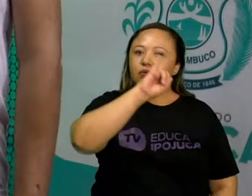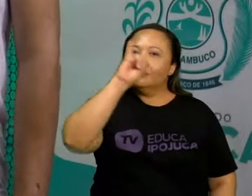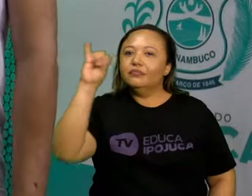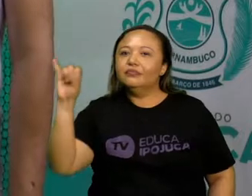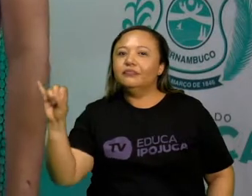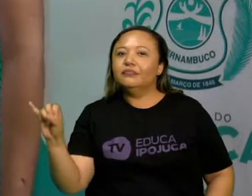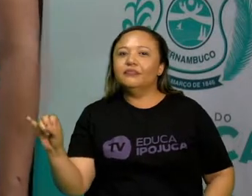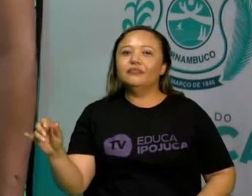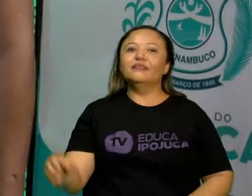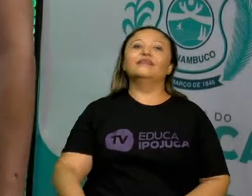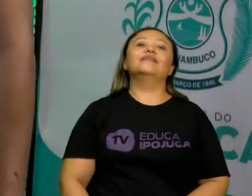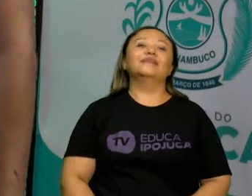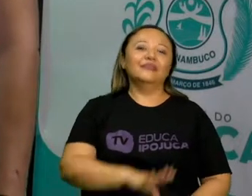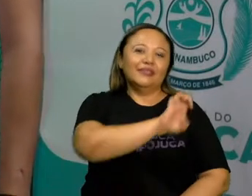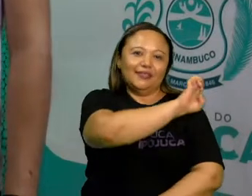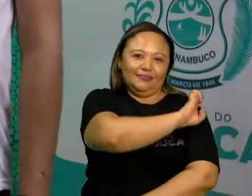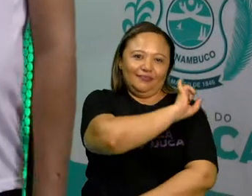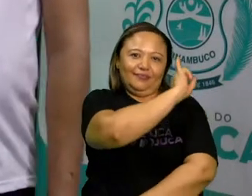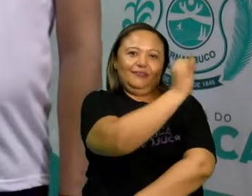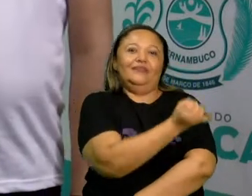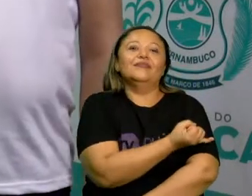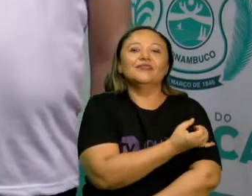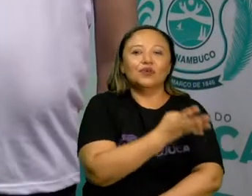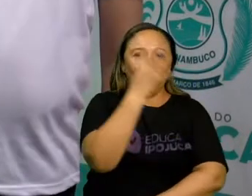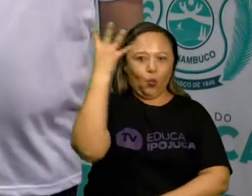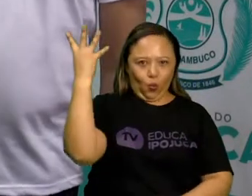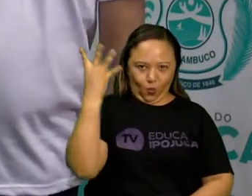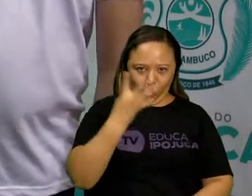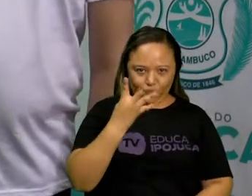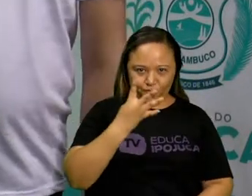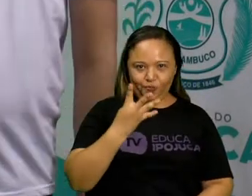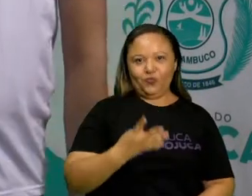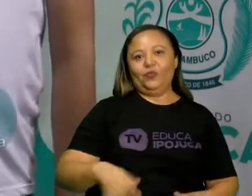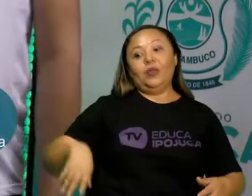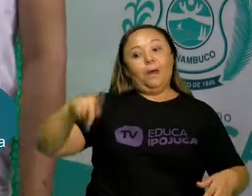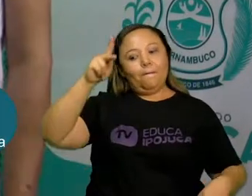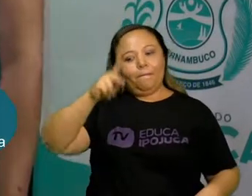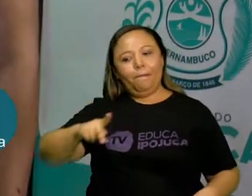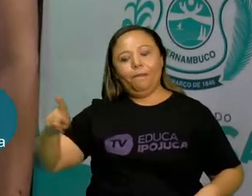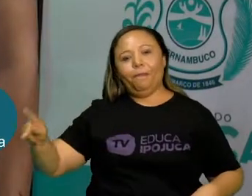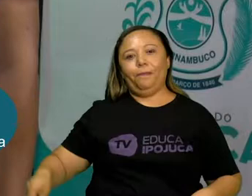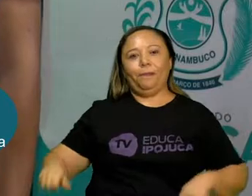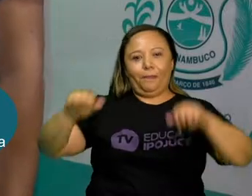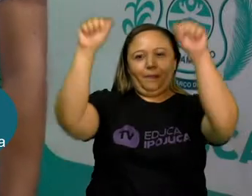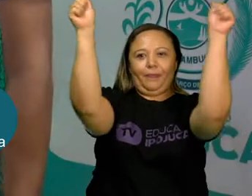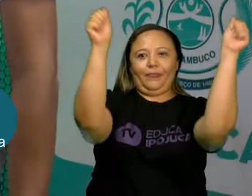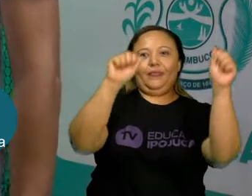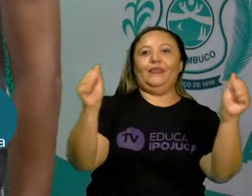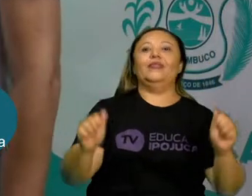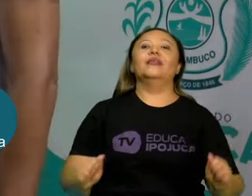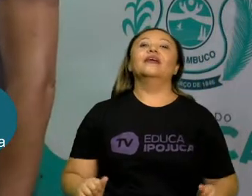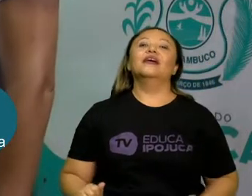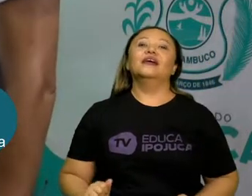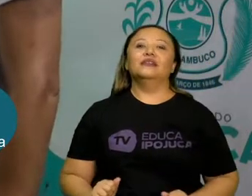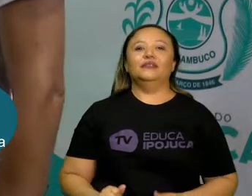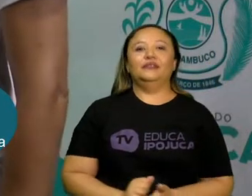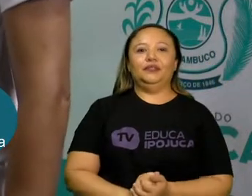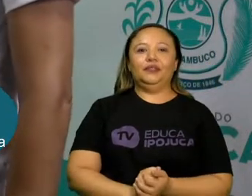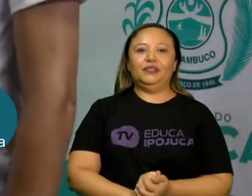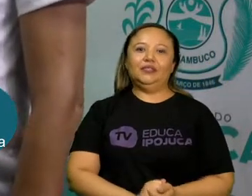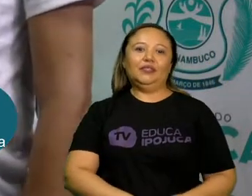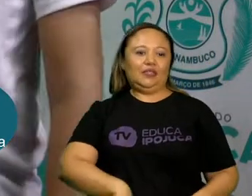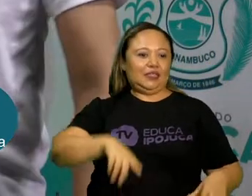Olá eu já quatro tudo bom com vocês Professor Sandro guerra de artes aqui na TV e poço cá trazendo